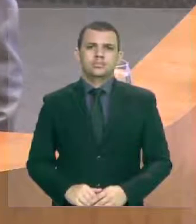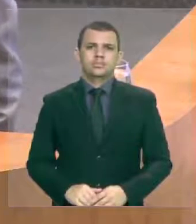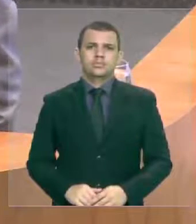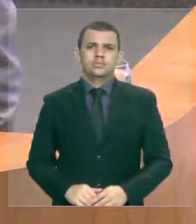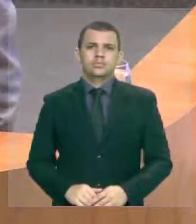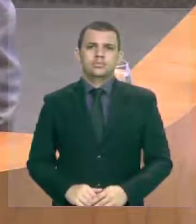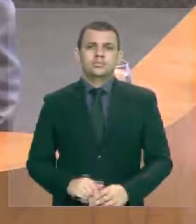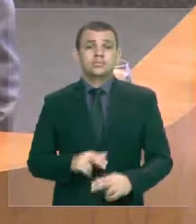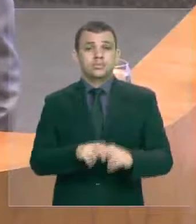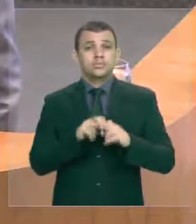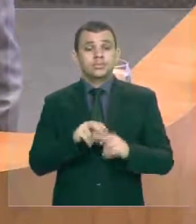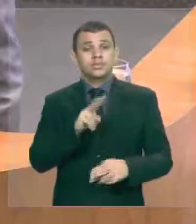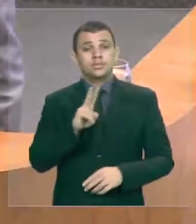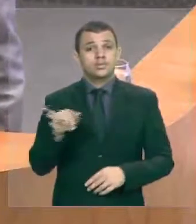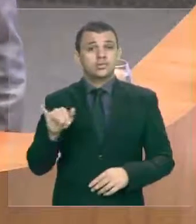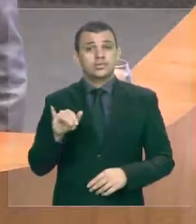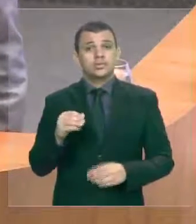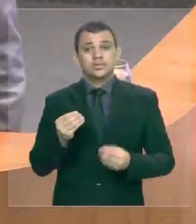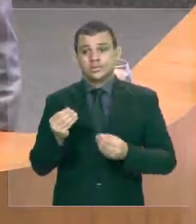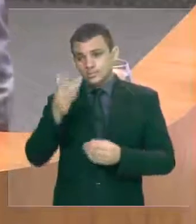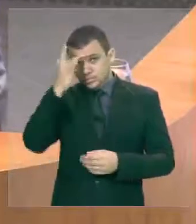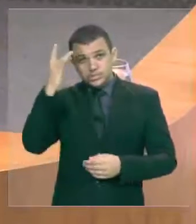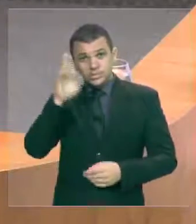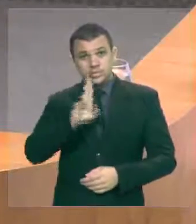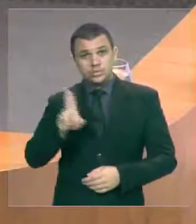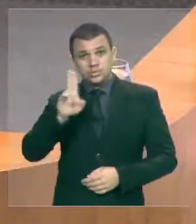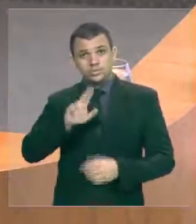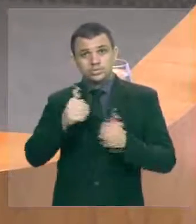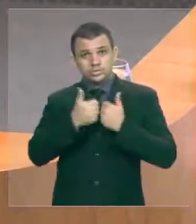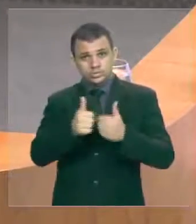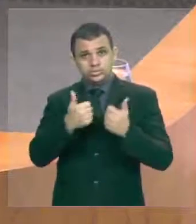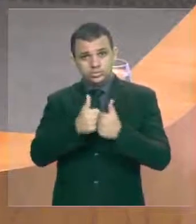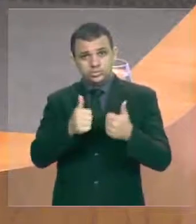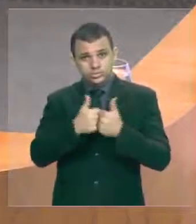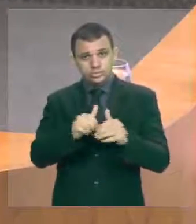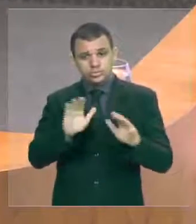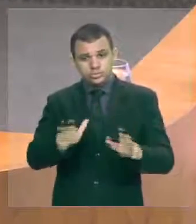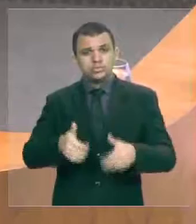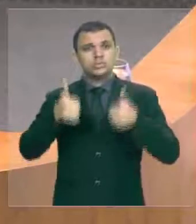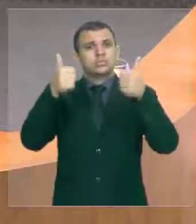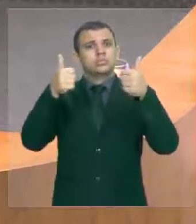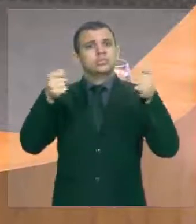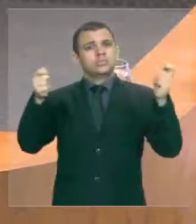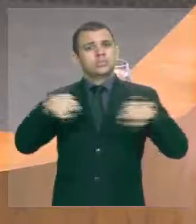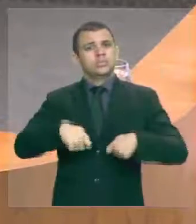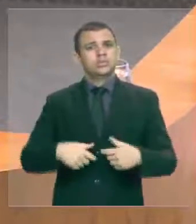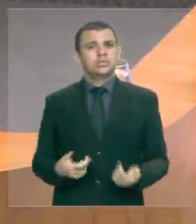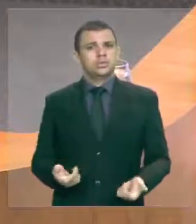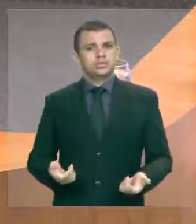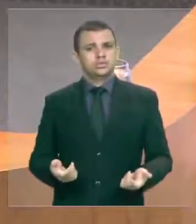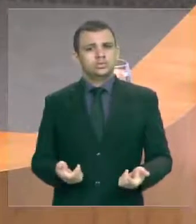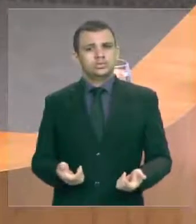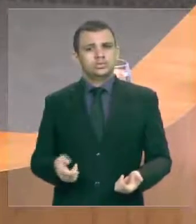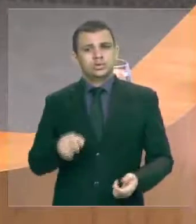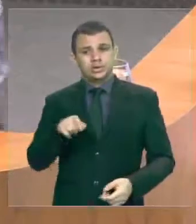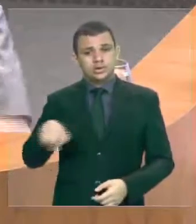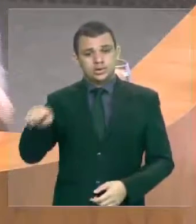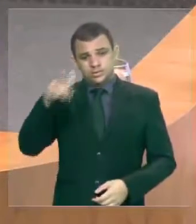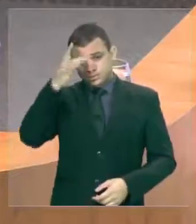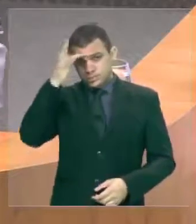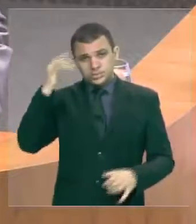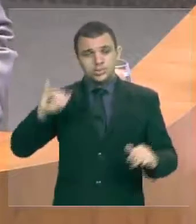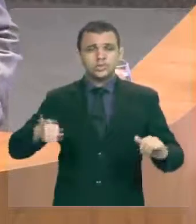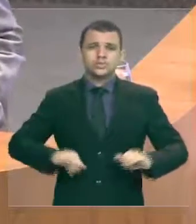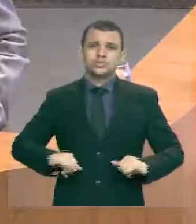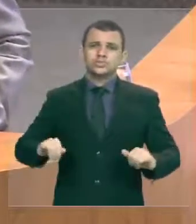para o usuário do transporte público de São Luís, que sofre há